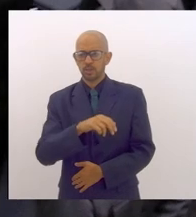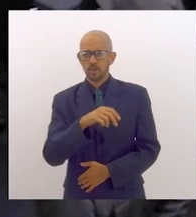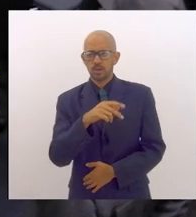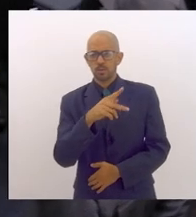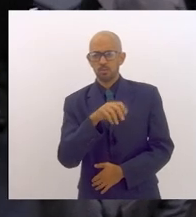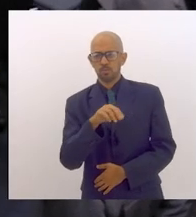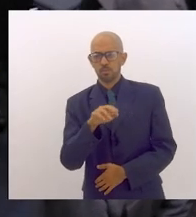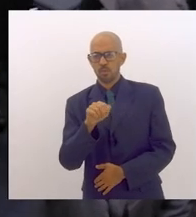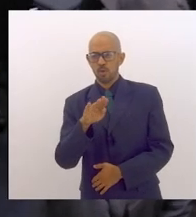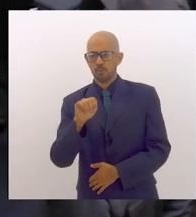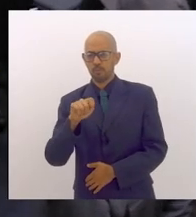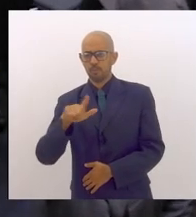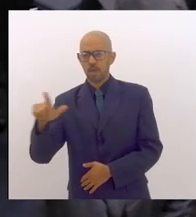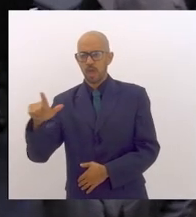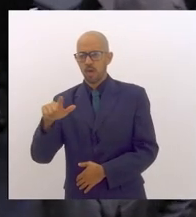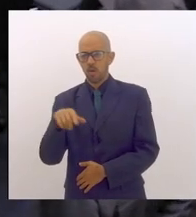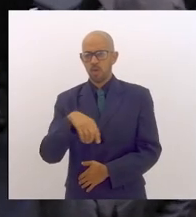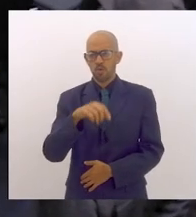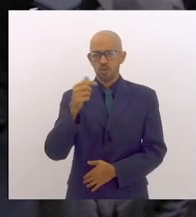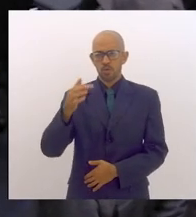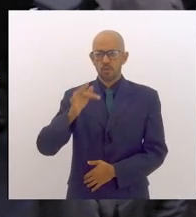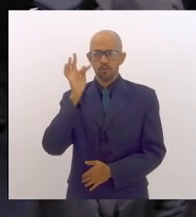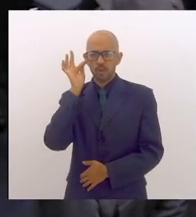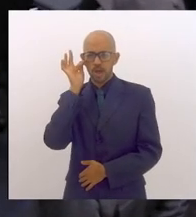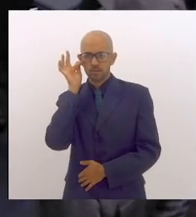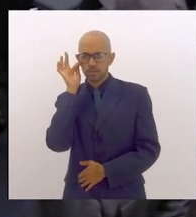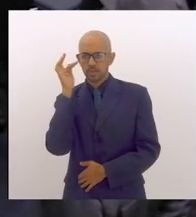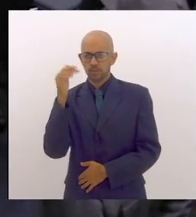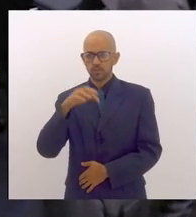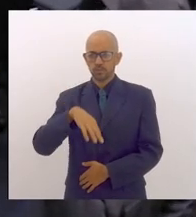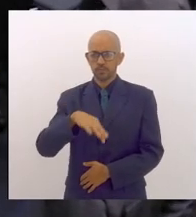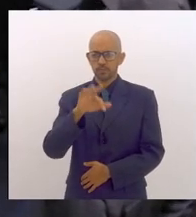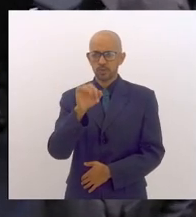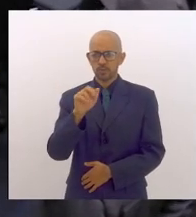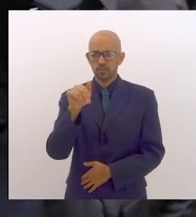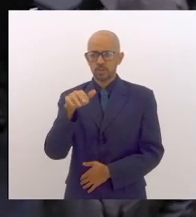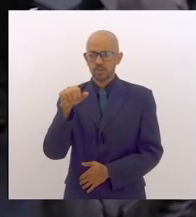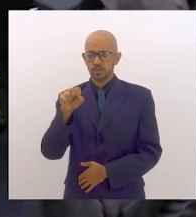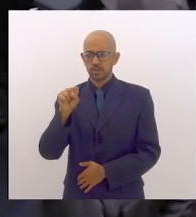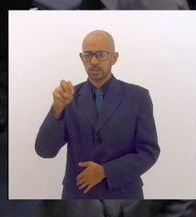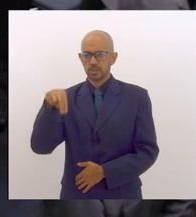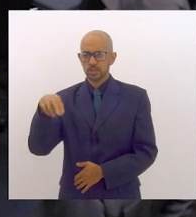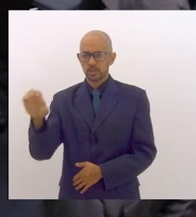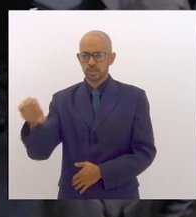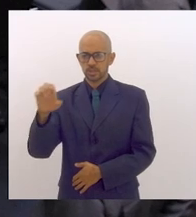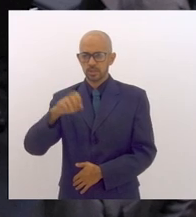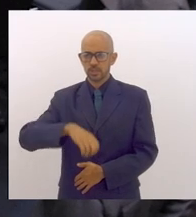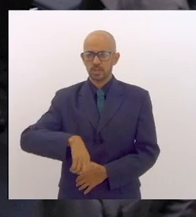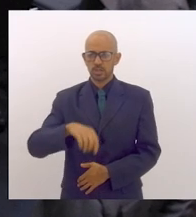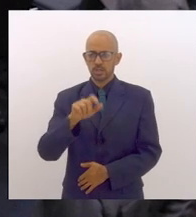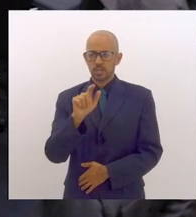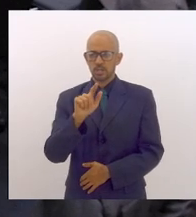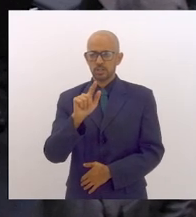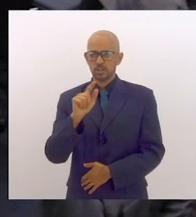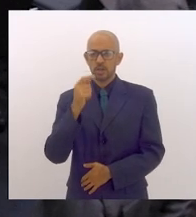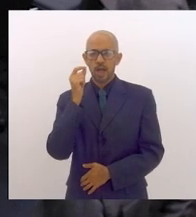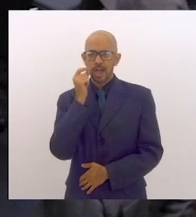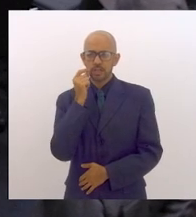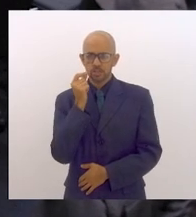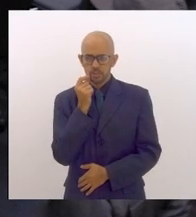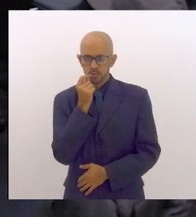Soares, deputado Felipe Paubel, deputada Franciane Mota, deputado Giovanni